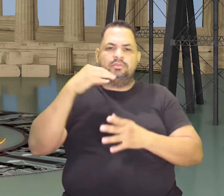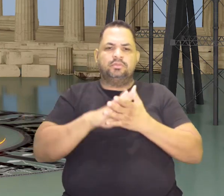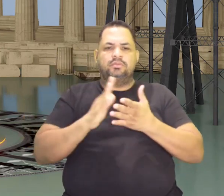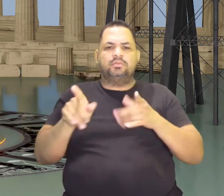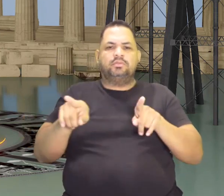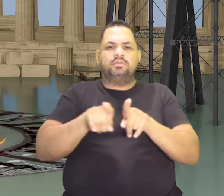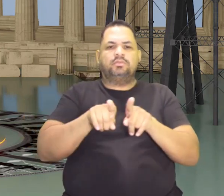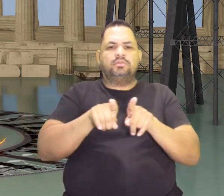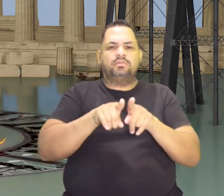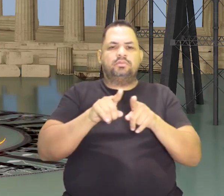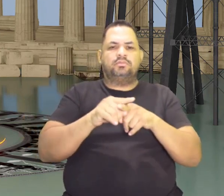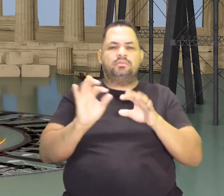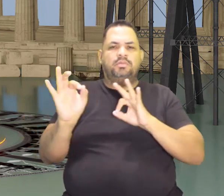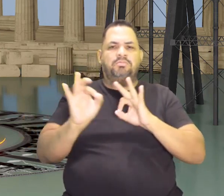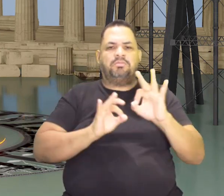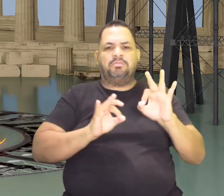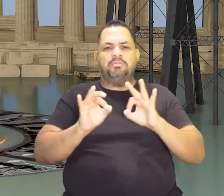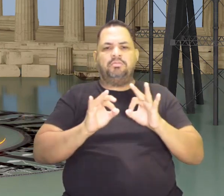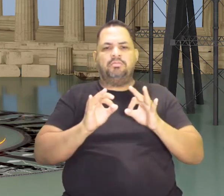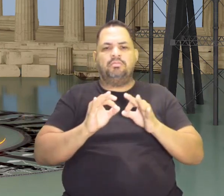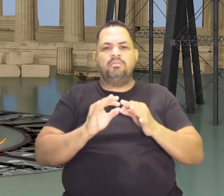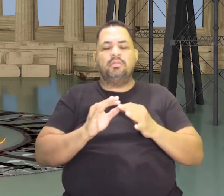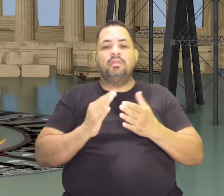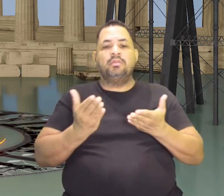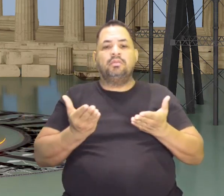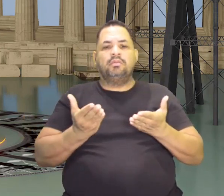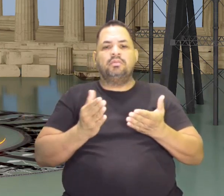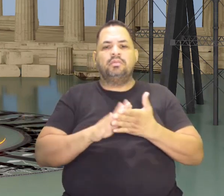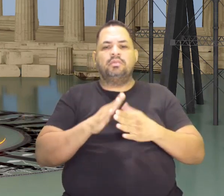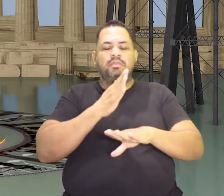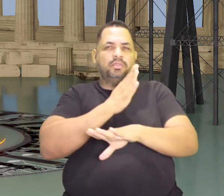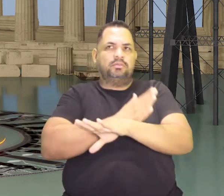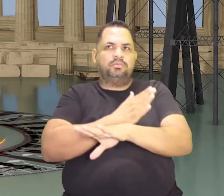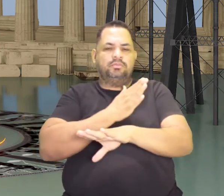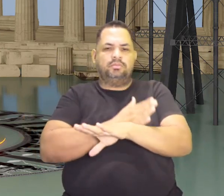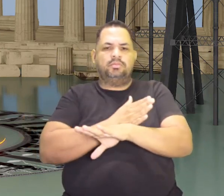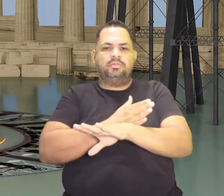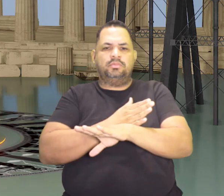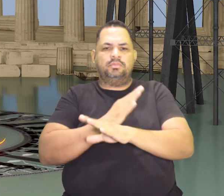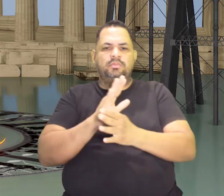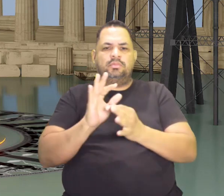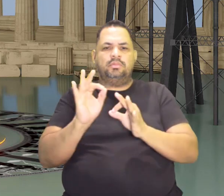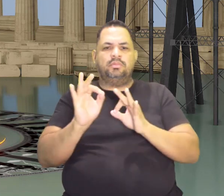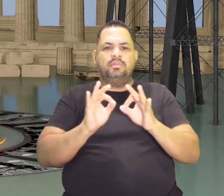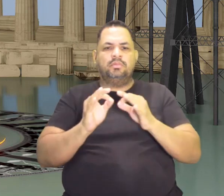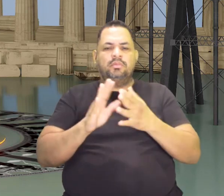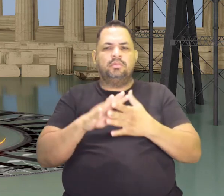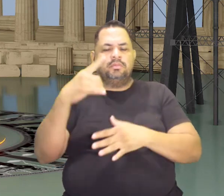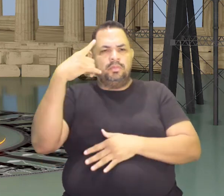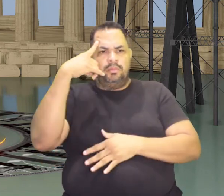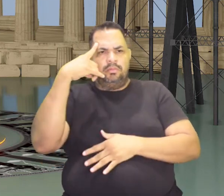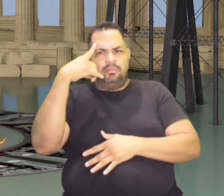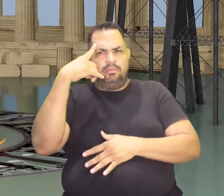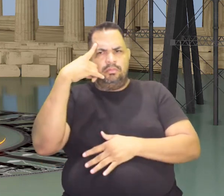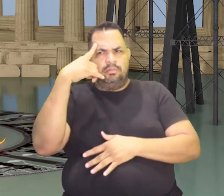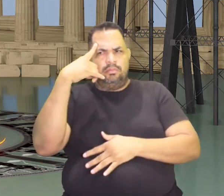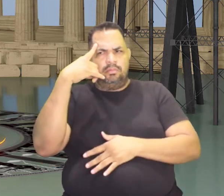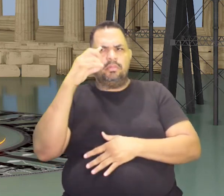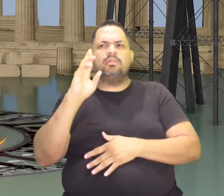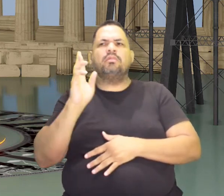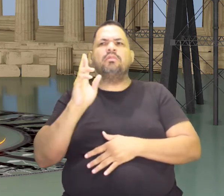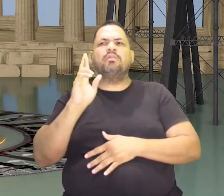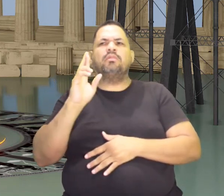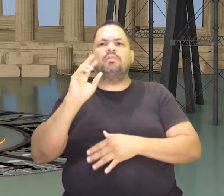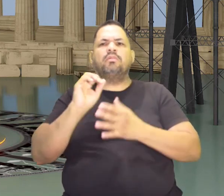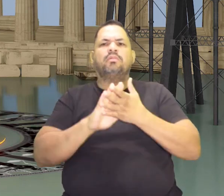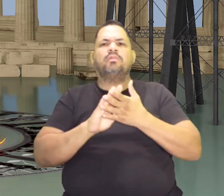pouco da sua teoria para a Idade Moderna, a Idade Média, quer dizer. Eles pensavam, né, quem é o ser?